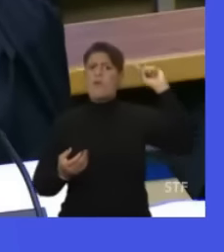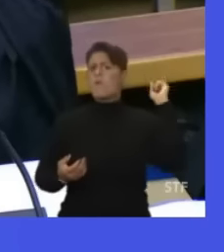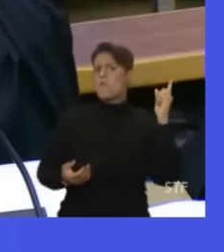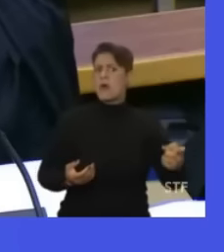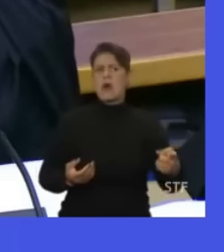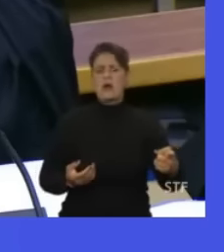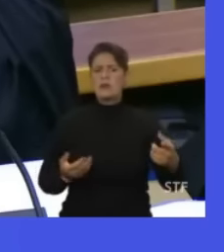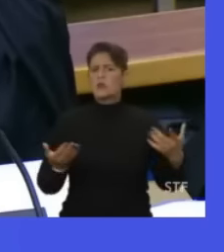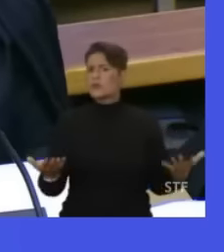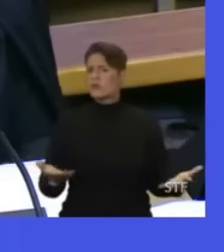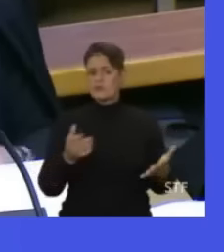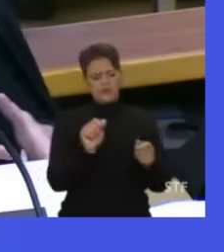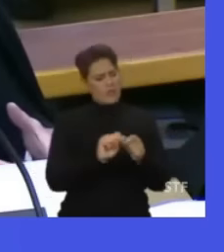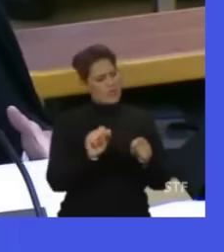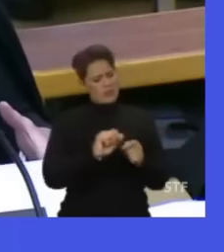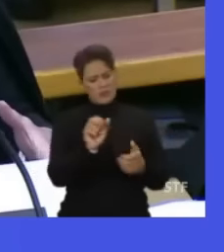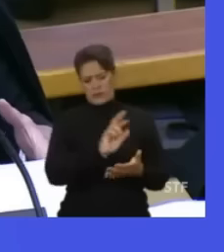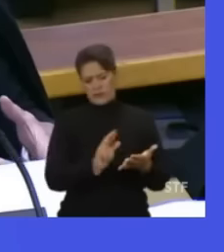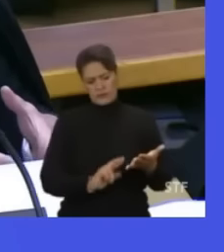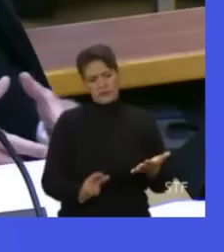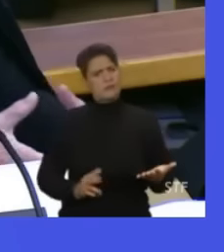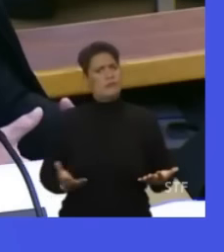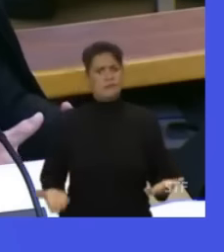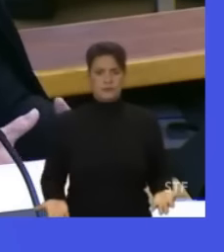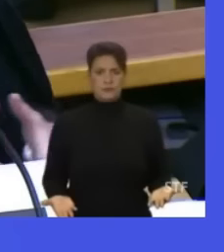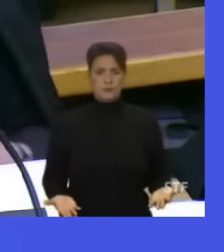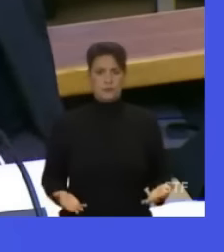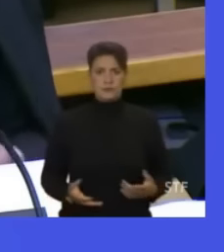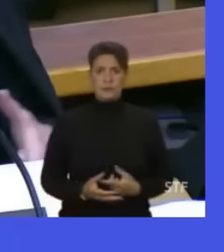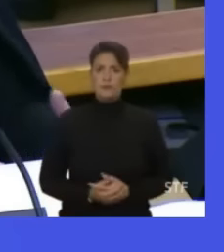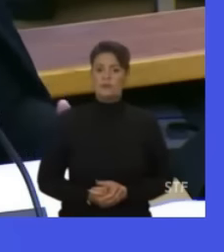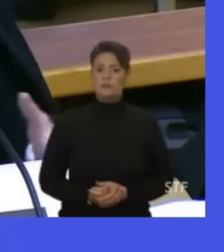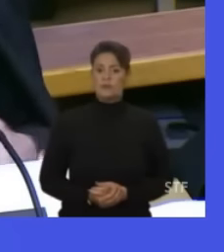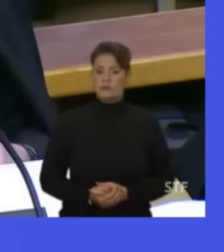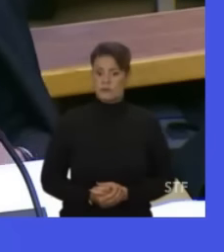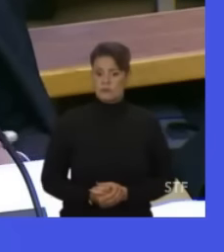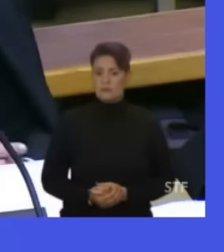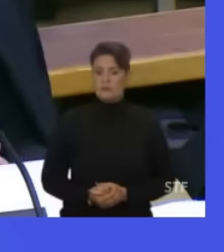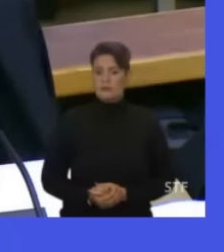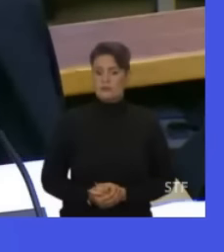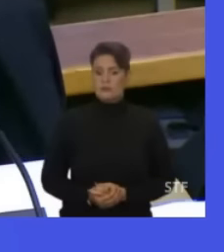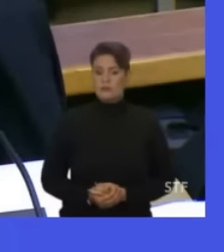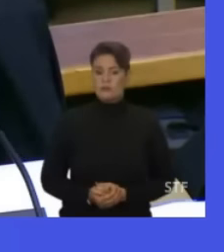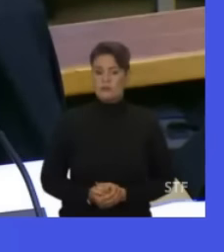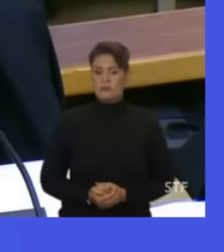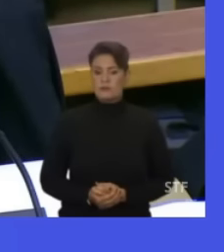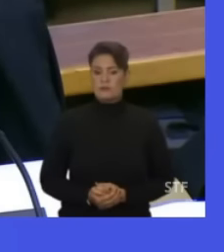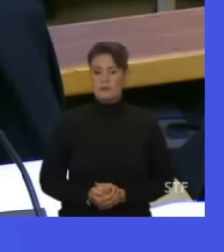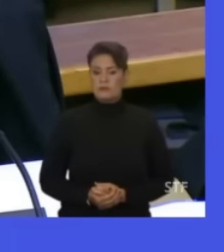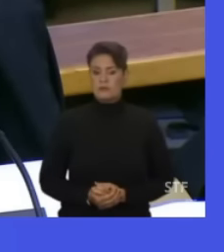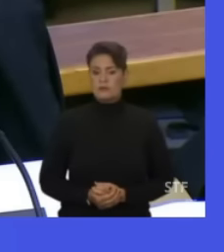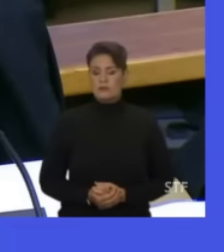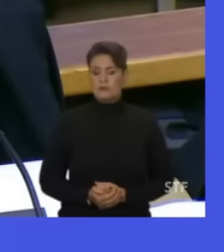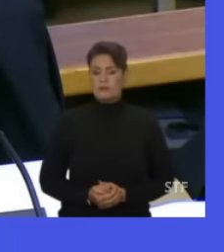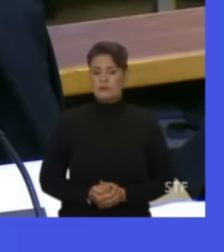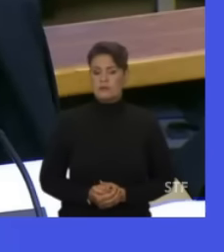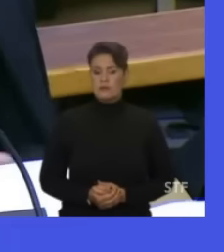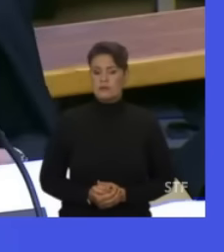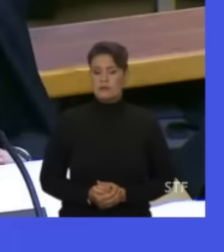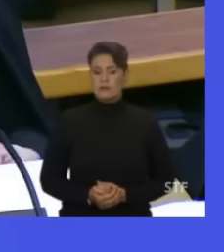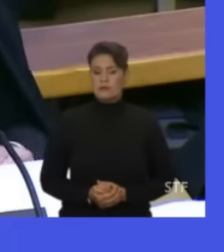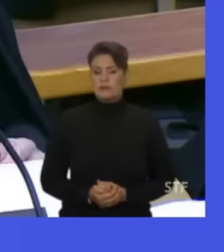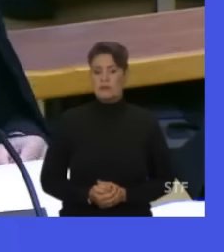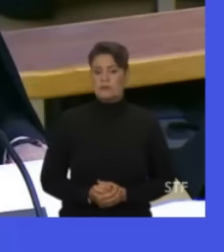feitura do relatórios hoje hoje esse meio eh investigativo continua